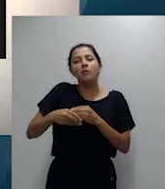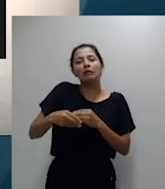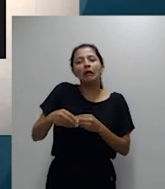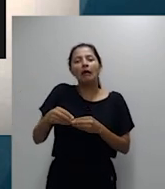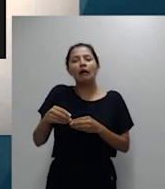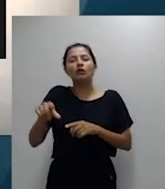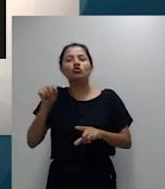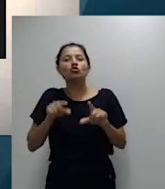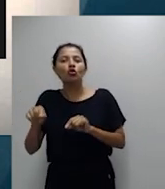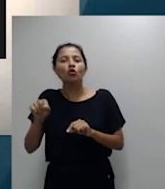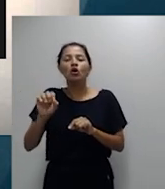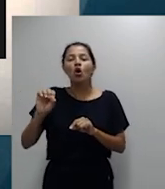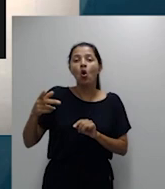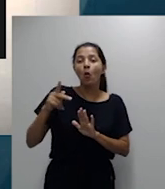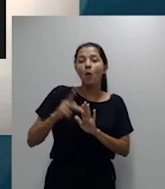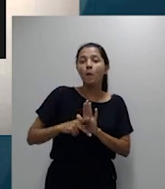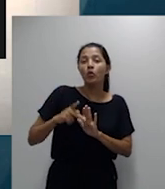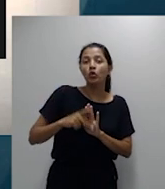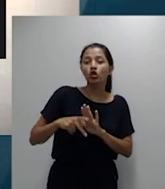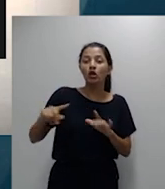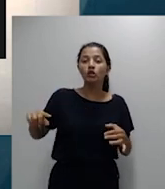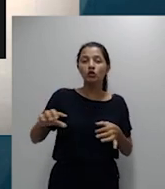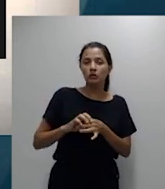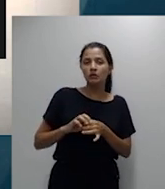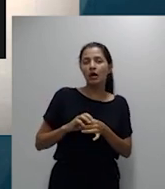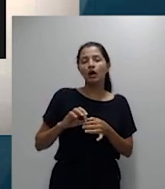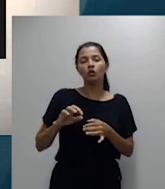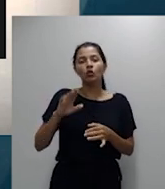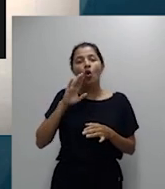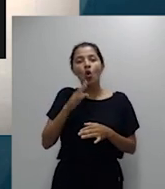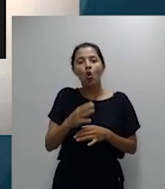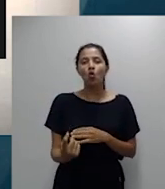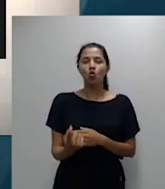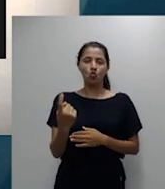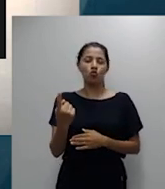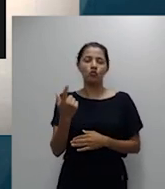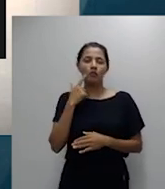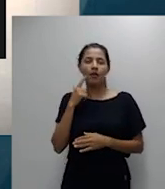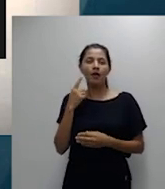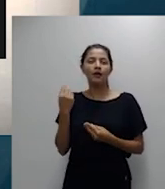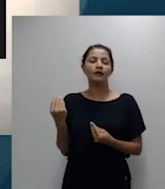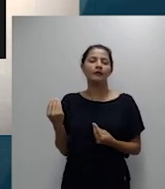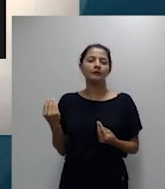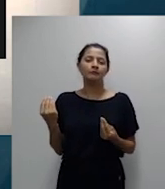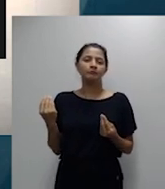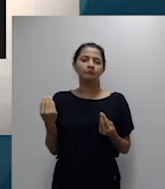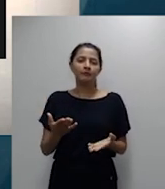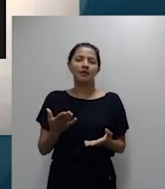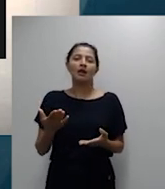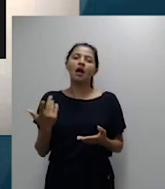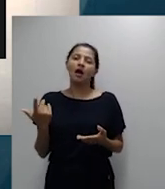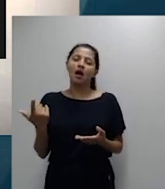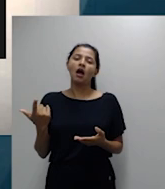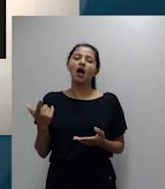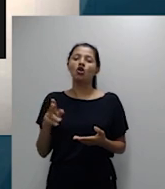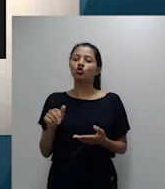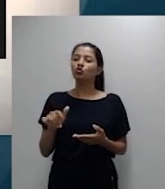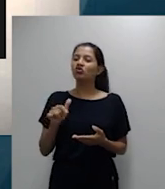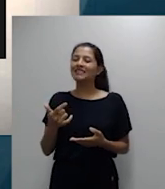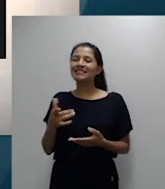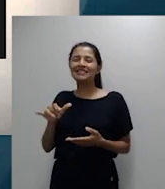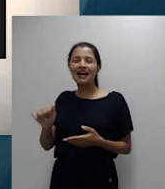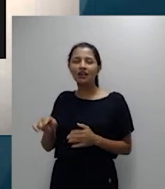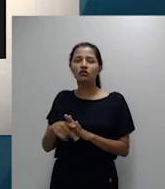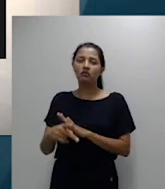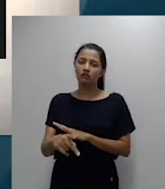acessórios ou de projetos sociais com os riscos de vinagre a favorecer a modicidade das tarifas na